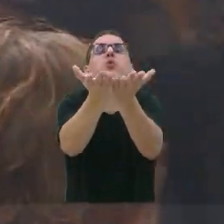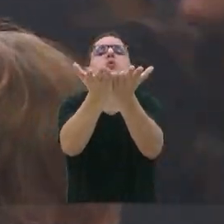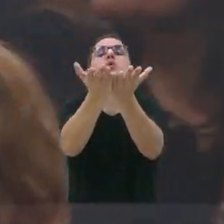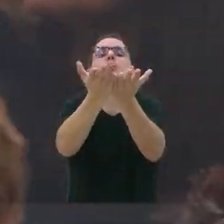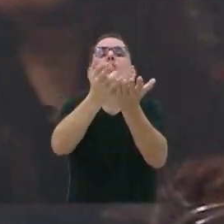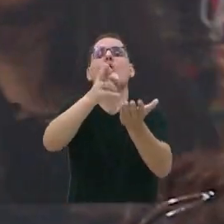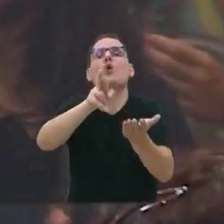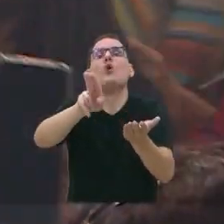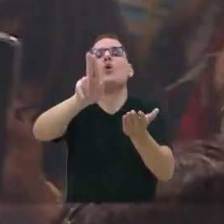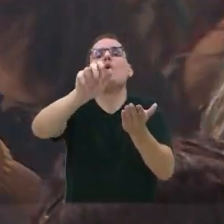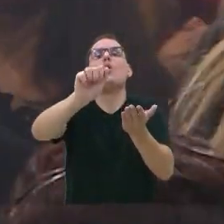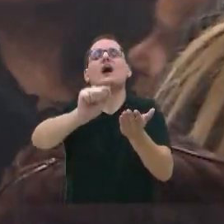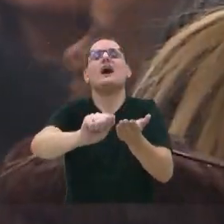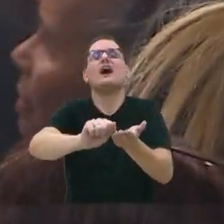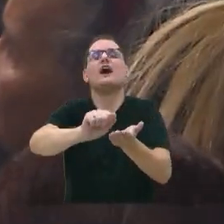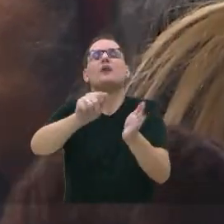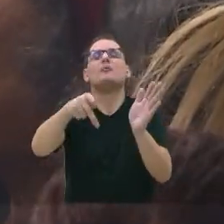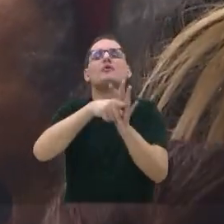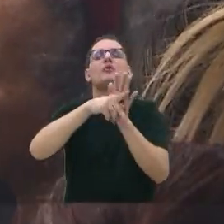Deus.